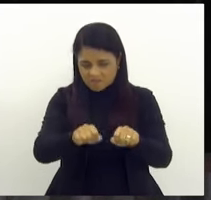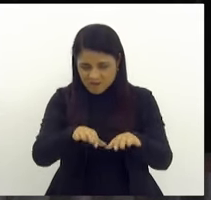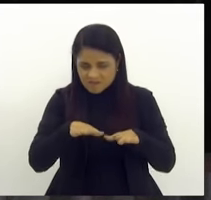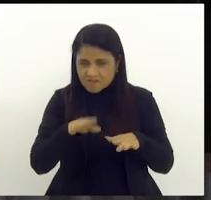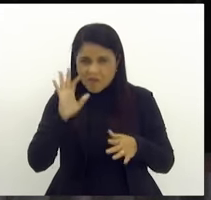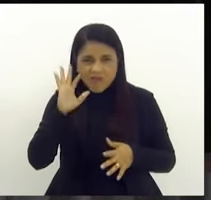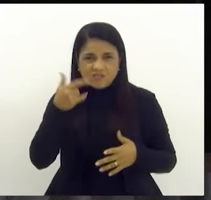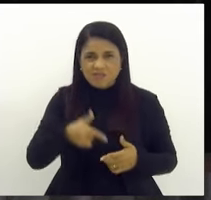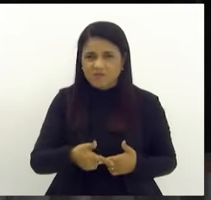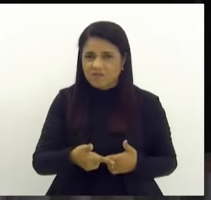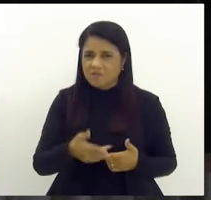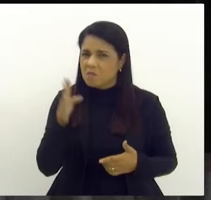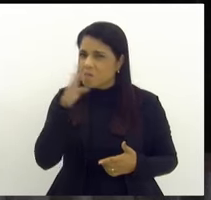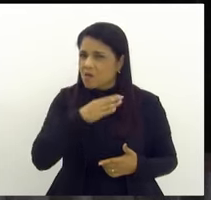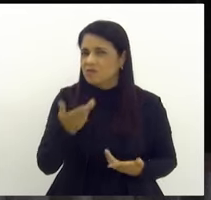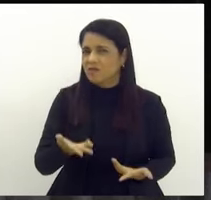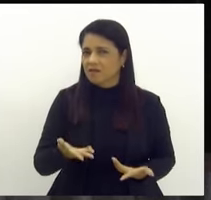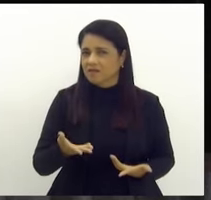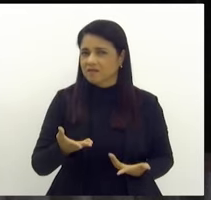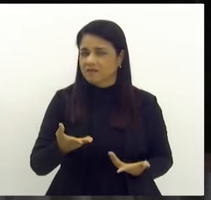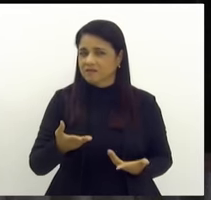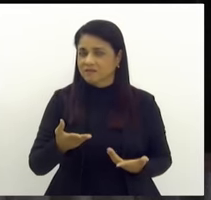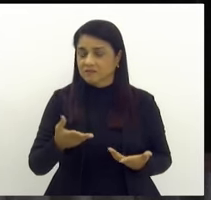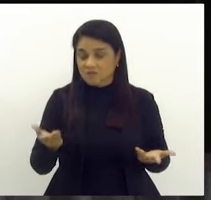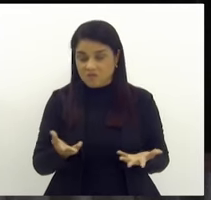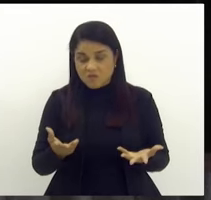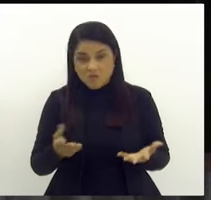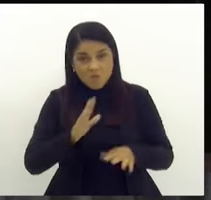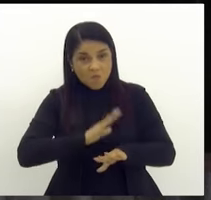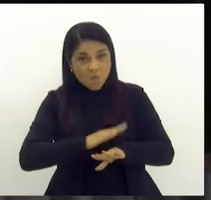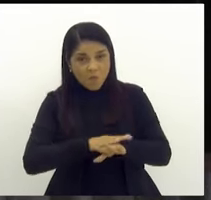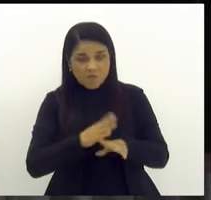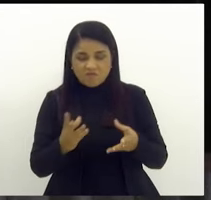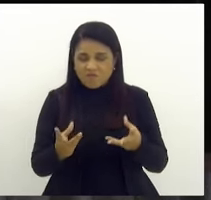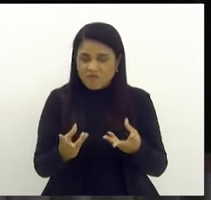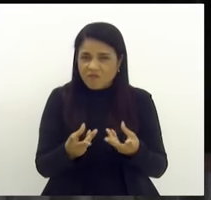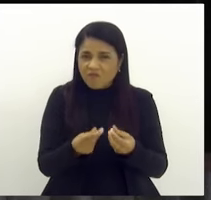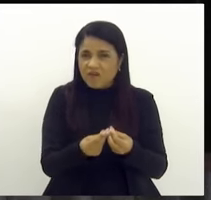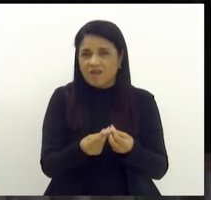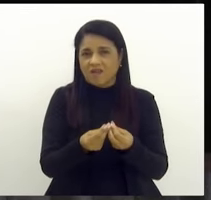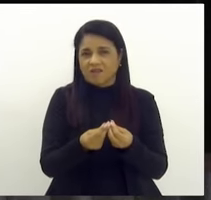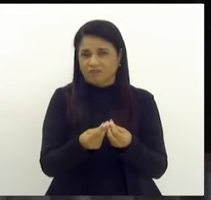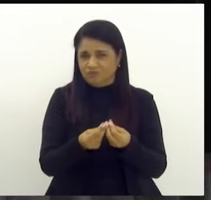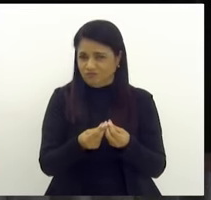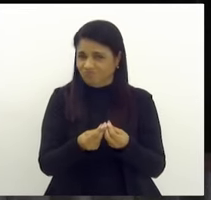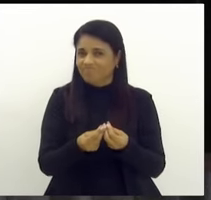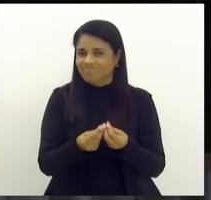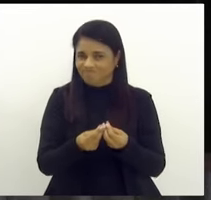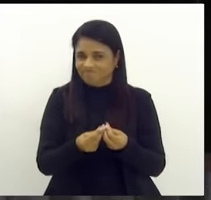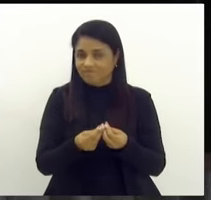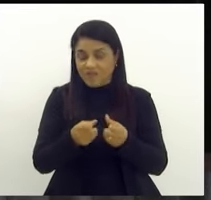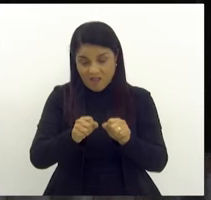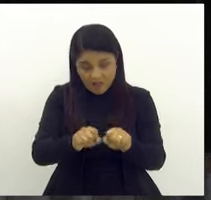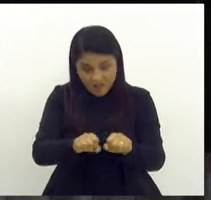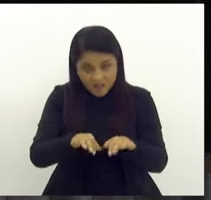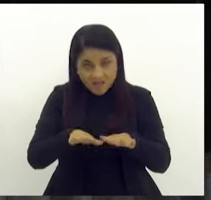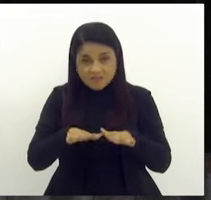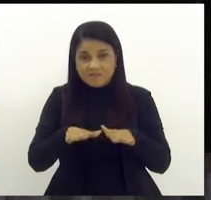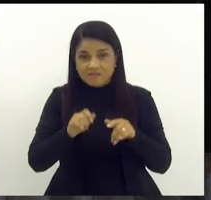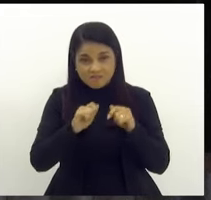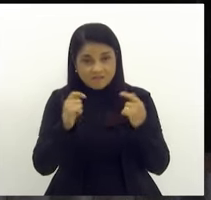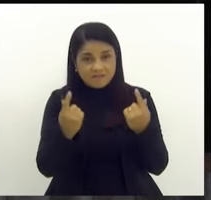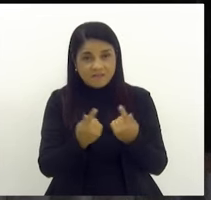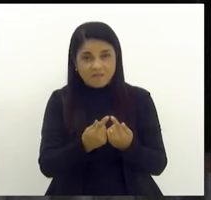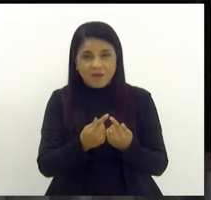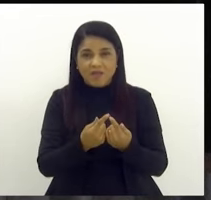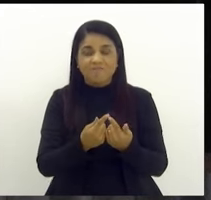e Assembleia Legislativa num momento como esse fragilizada que estamos fragilizados não tem dúvida nenhuma tivesse Assembleia forte estariam quantos deputados